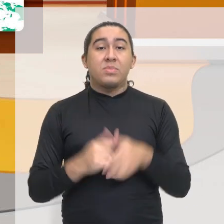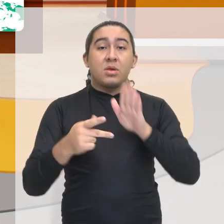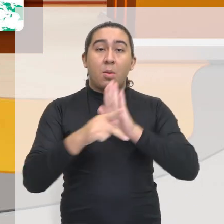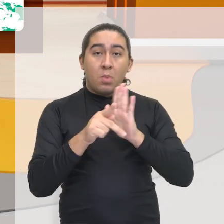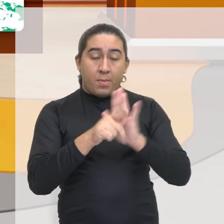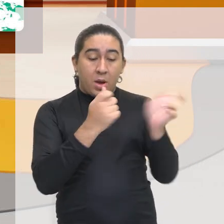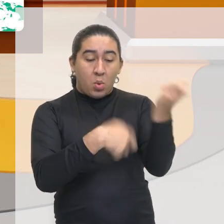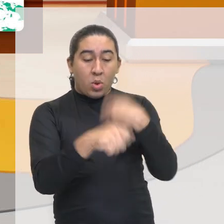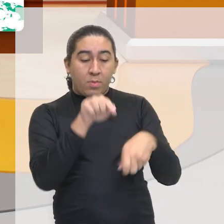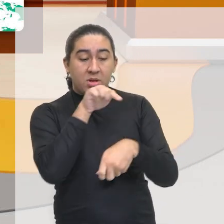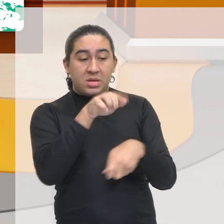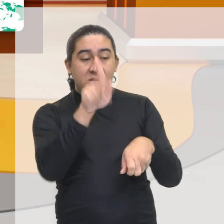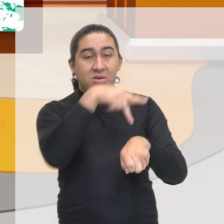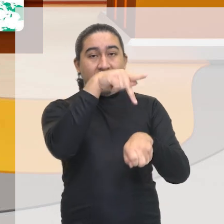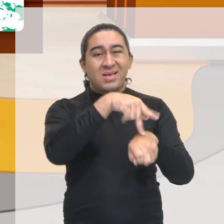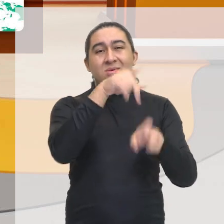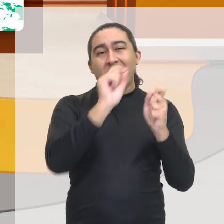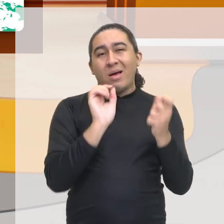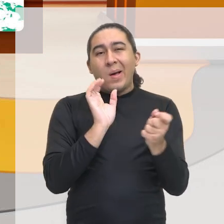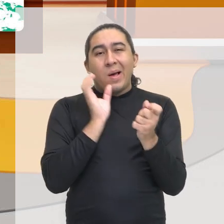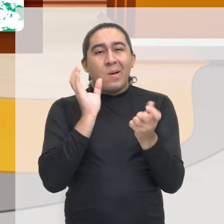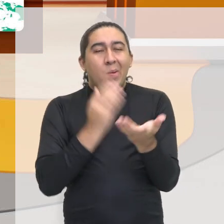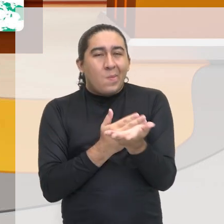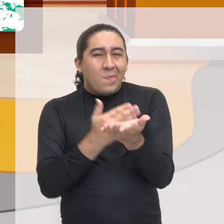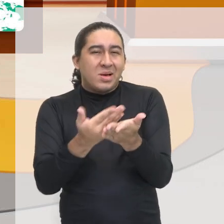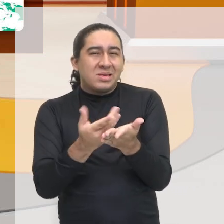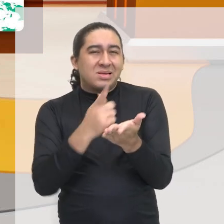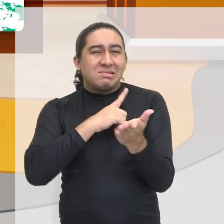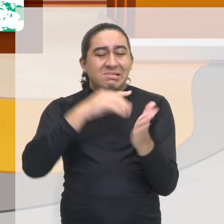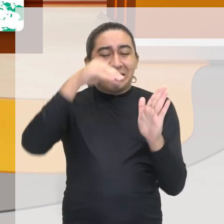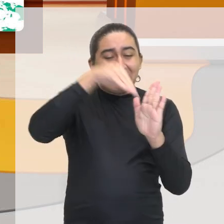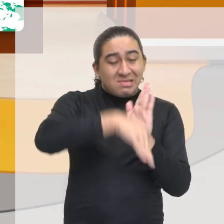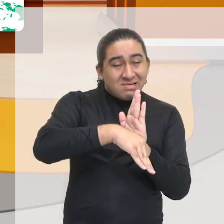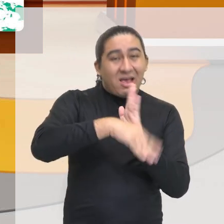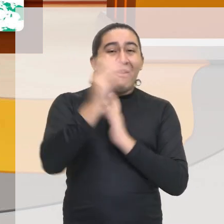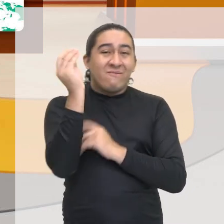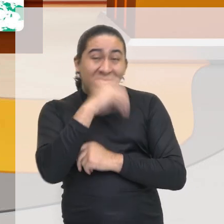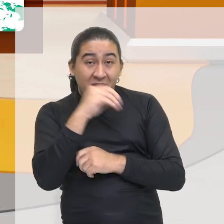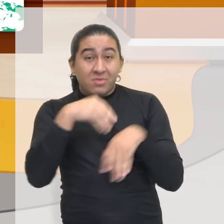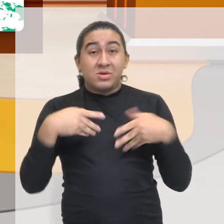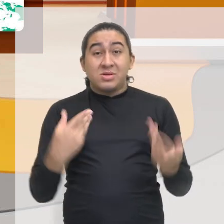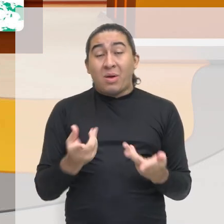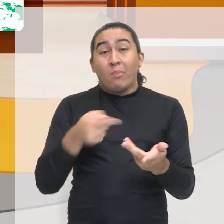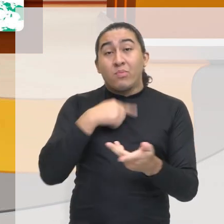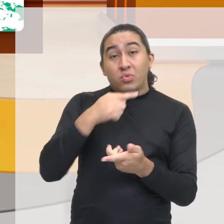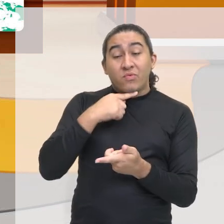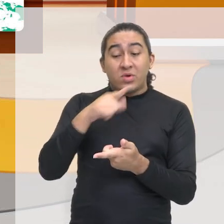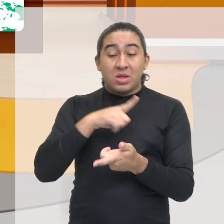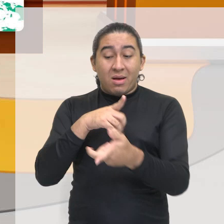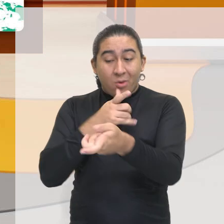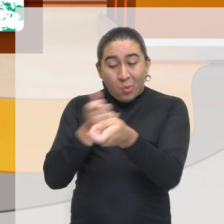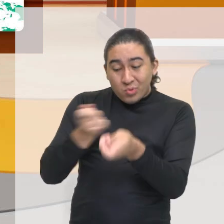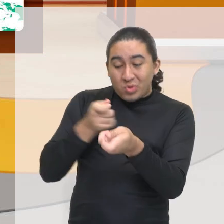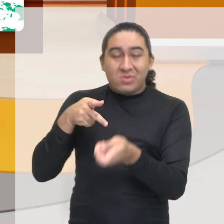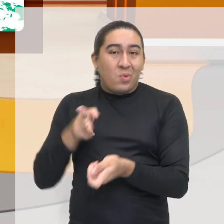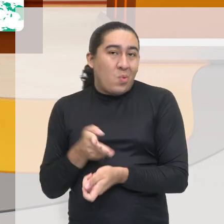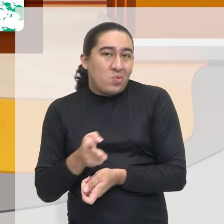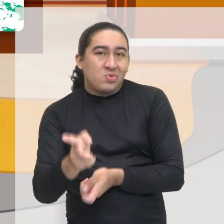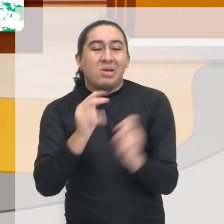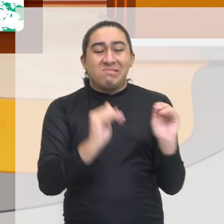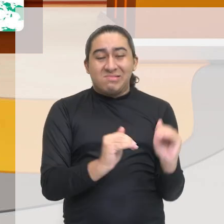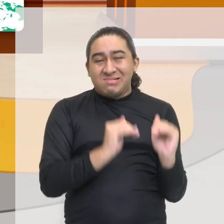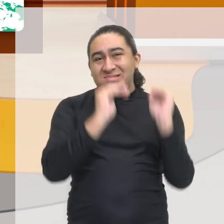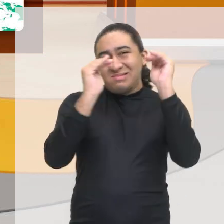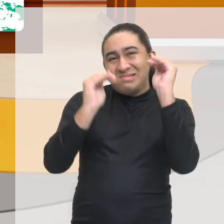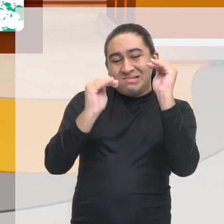das potências europeias estão ali em declínio. Então, eles não conseguem mais manter ali a sua